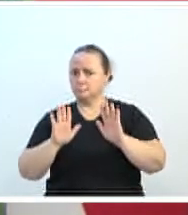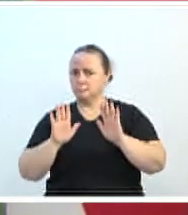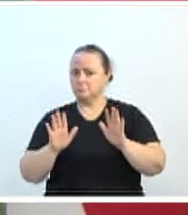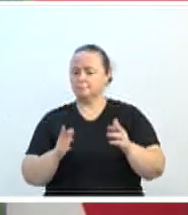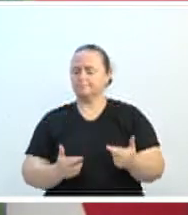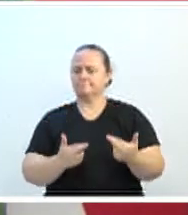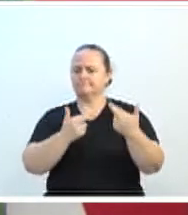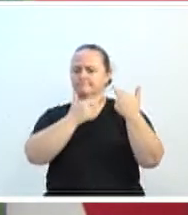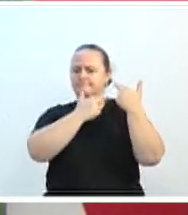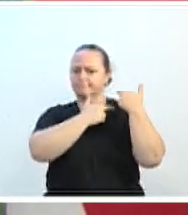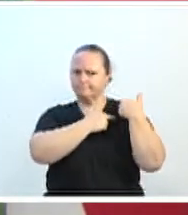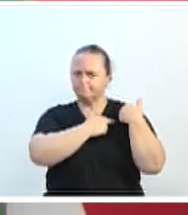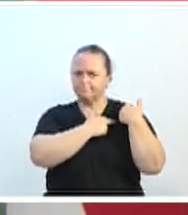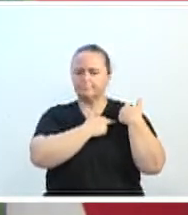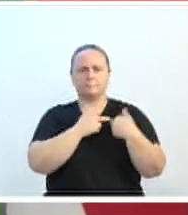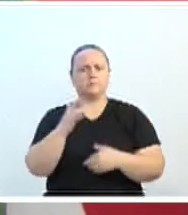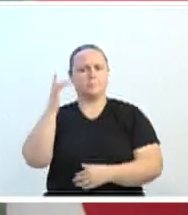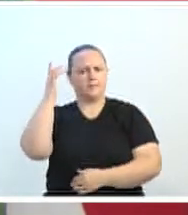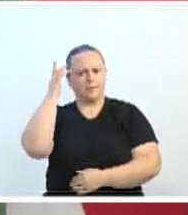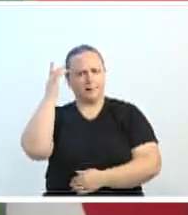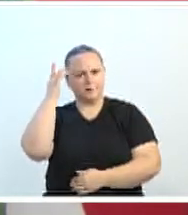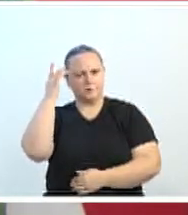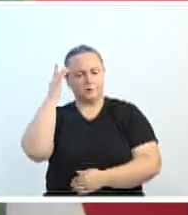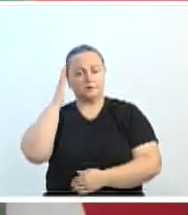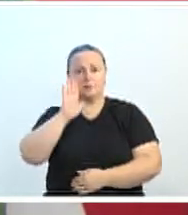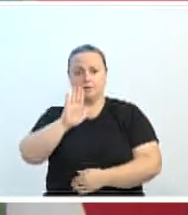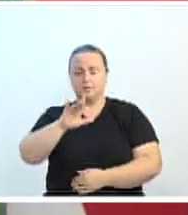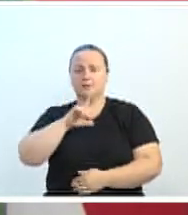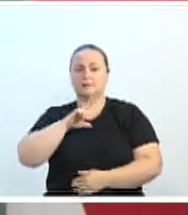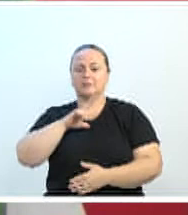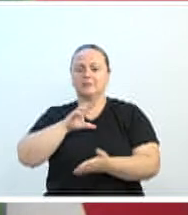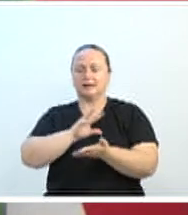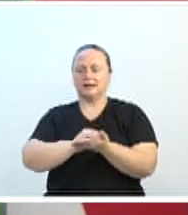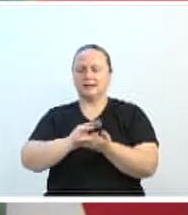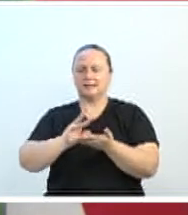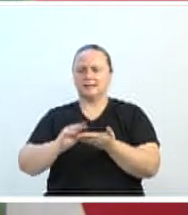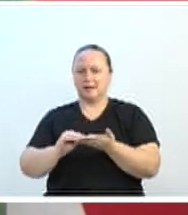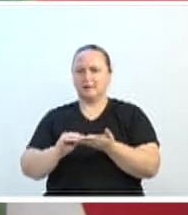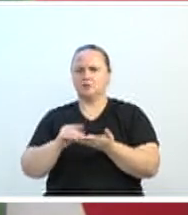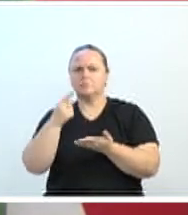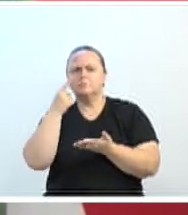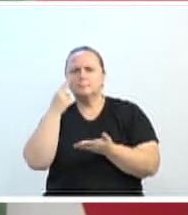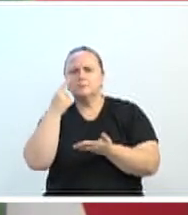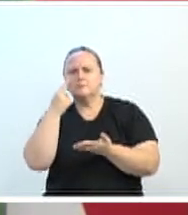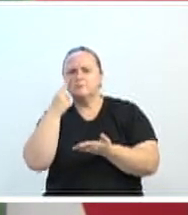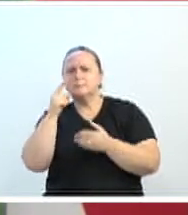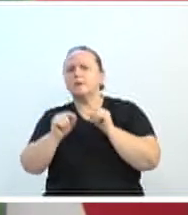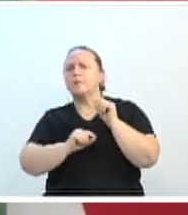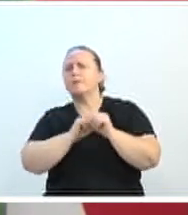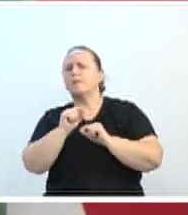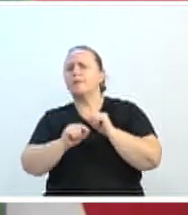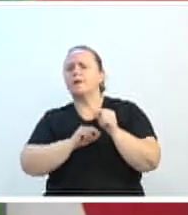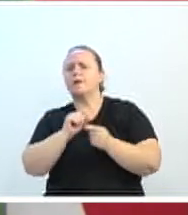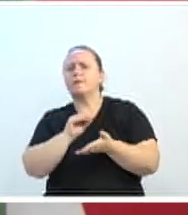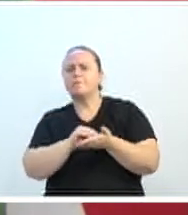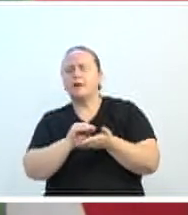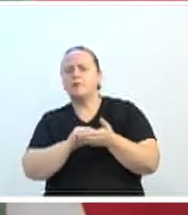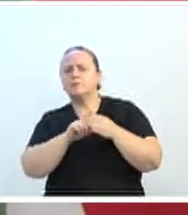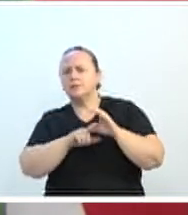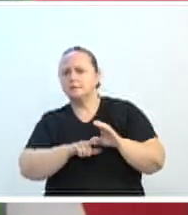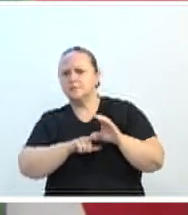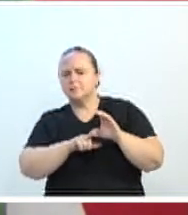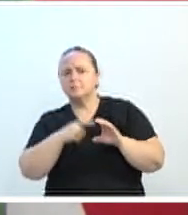responsabilidade, com maturidade, dados que possam contrapor aquilo que o SBLU está propondo. Porque